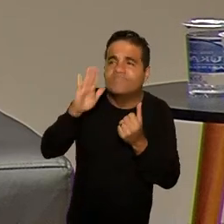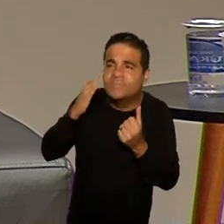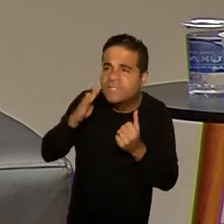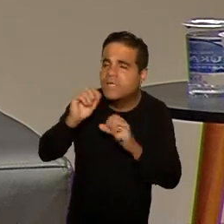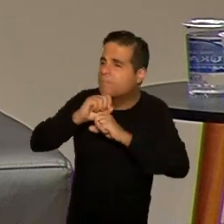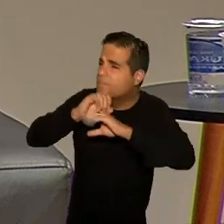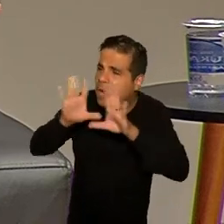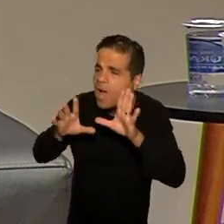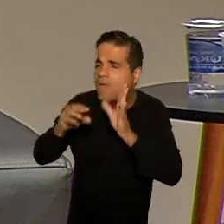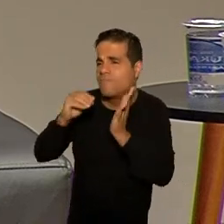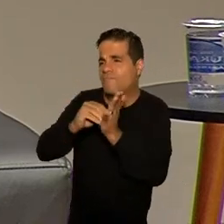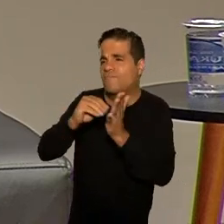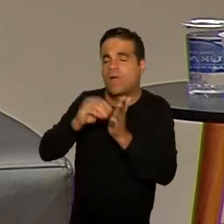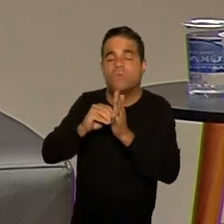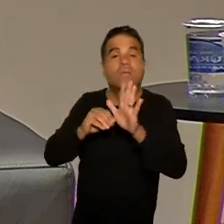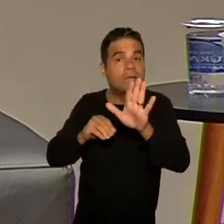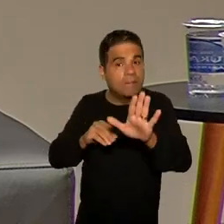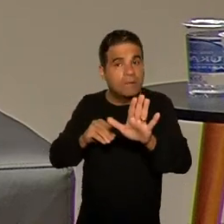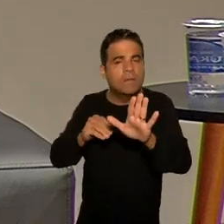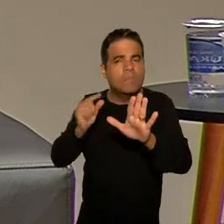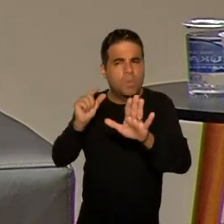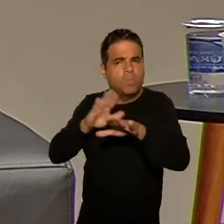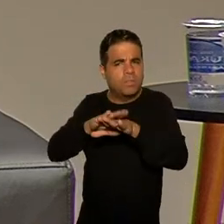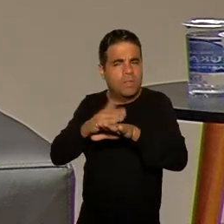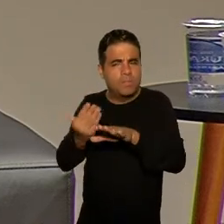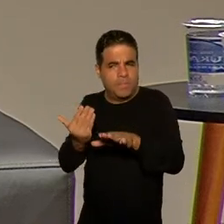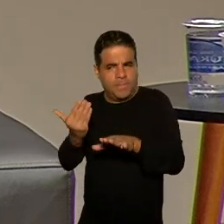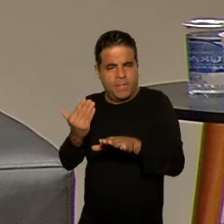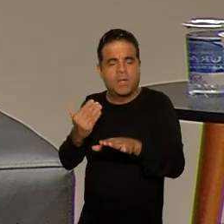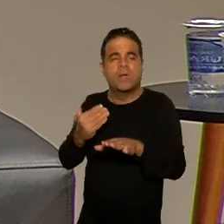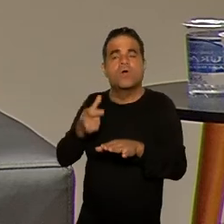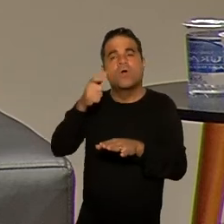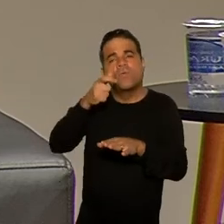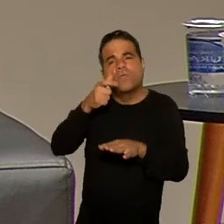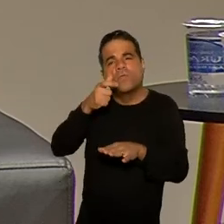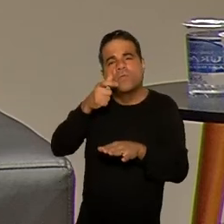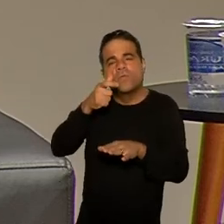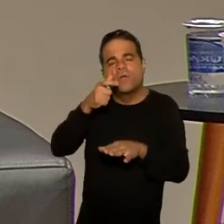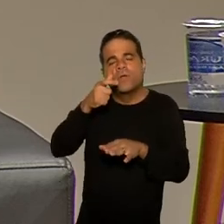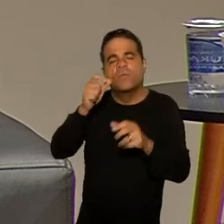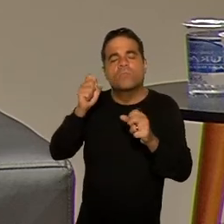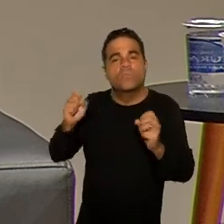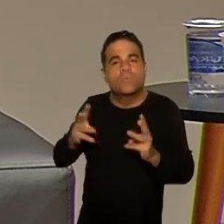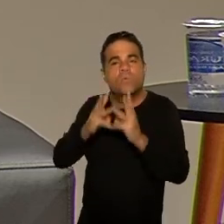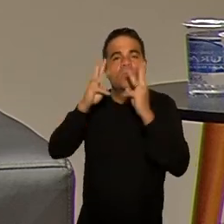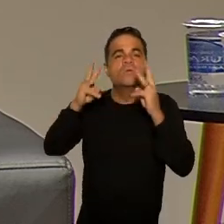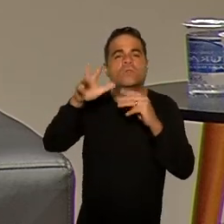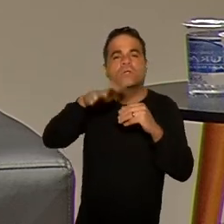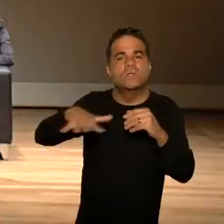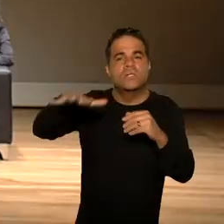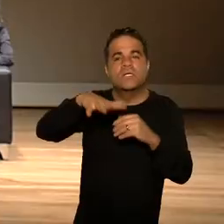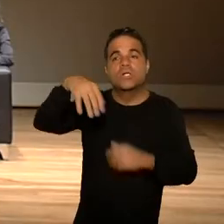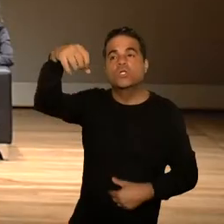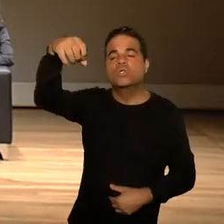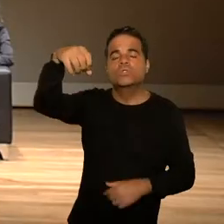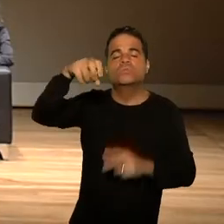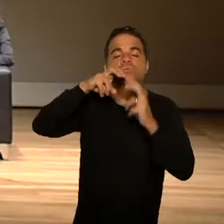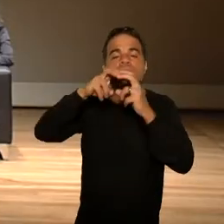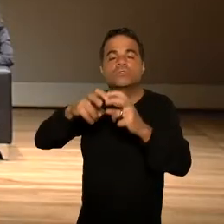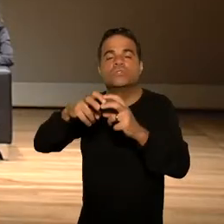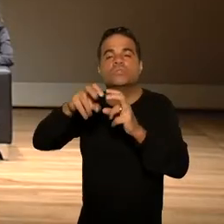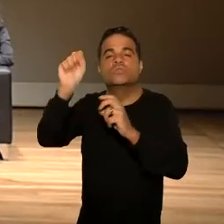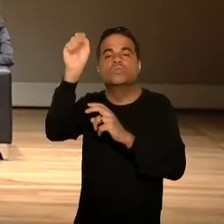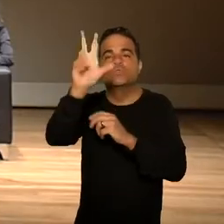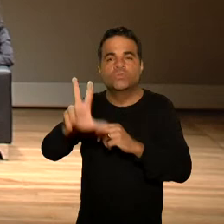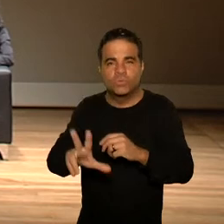queria colocar aqui recentemente assisti um espetáculo da companhia mungunzá ali na região da Luz no